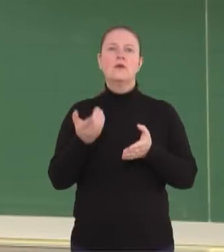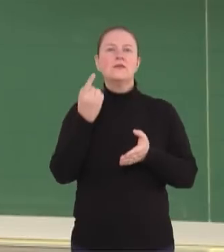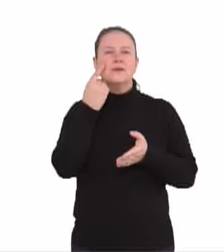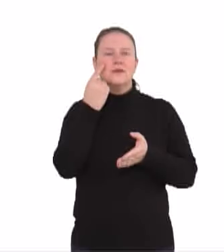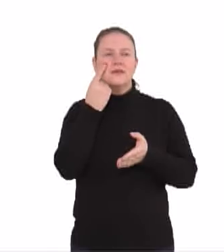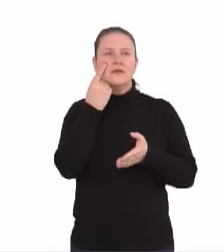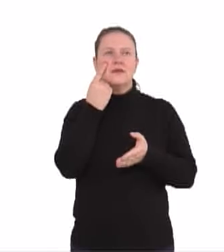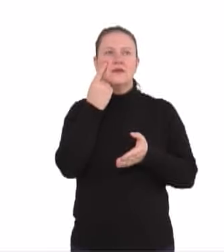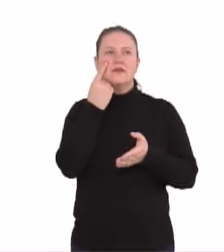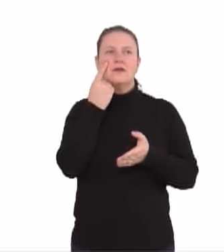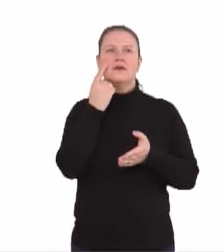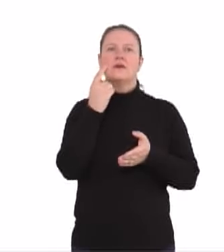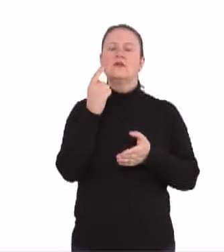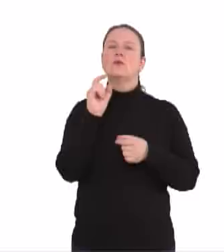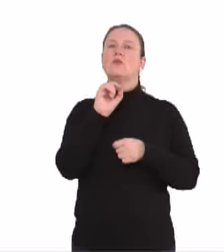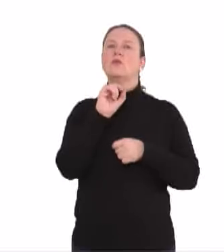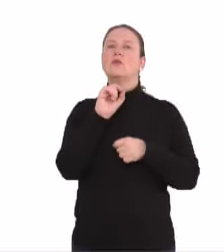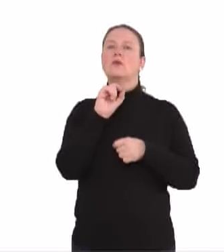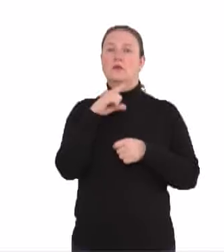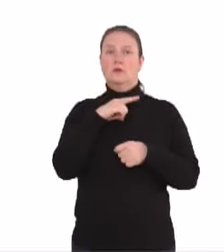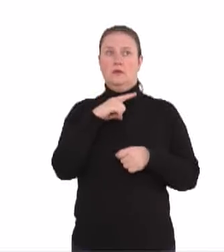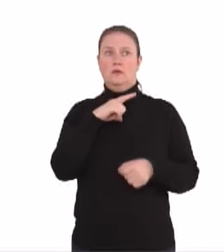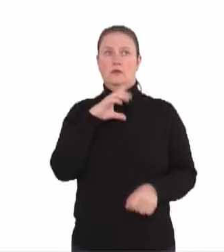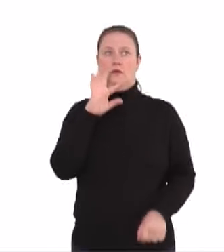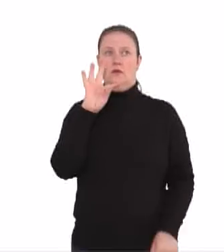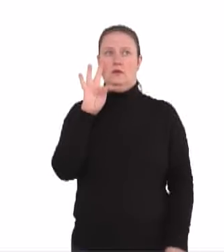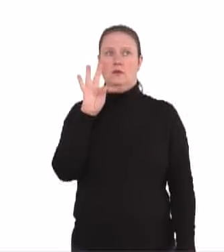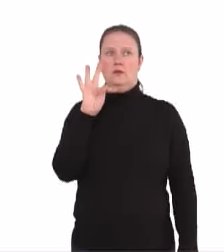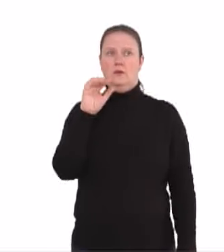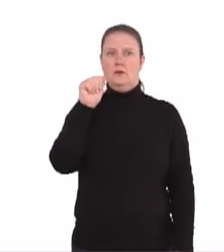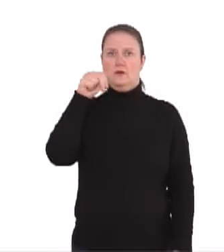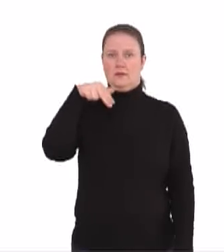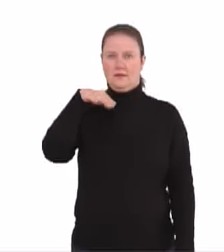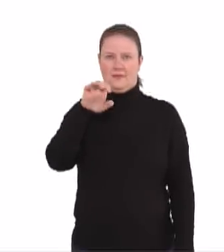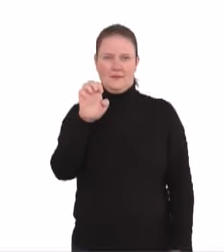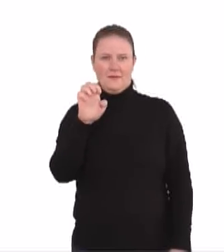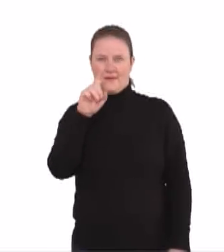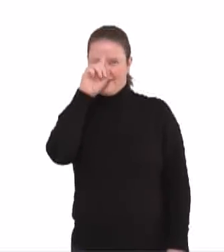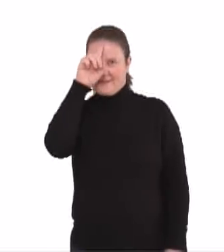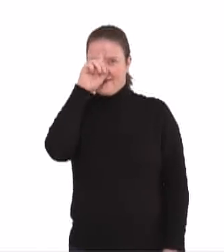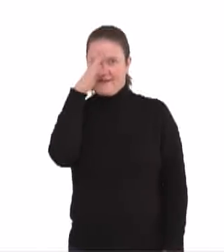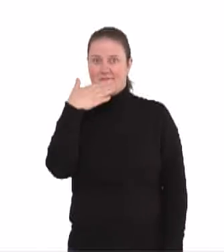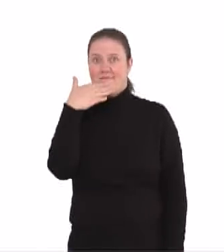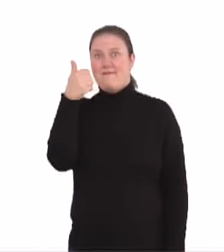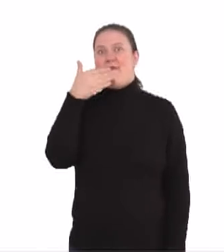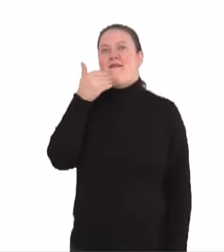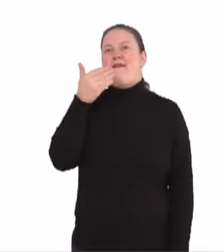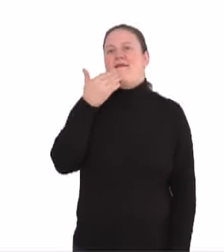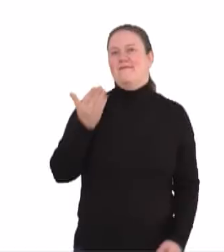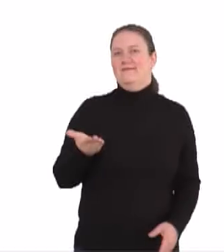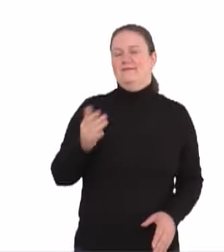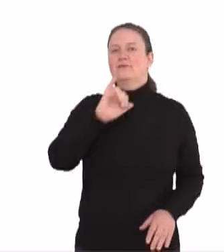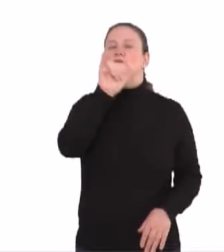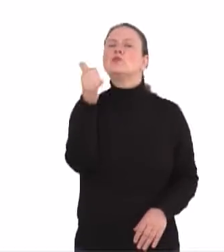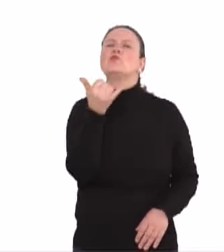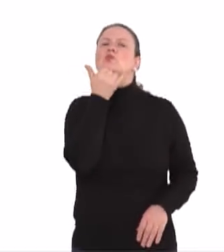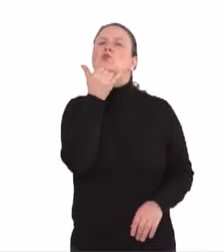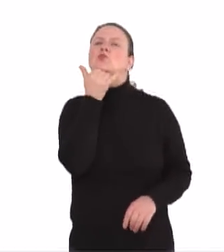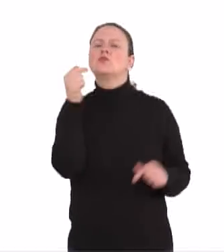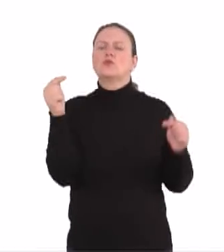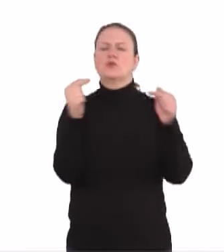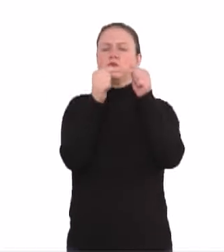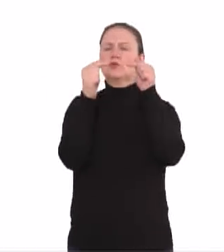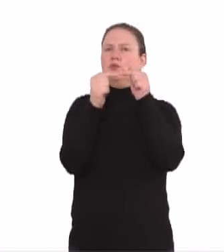acertar? Olha lá. Então, foi Tani, né, que teve a melhor ideia, né? Então, a justificativa. De